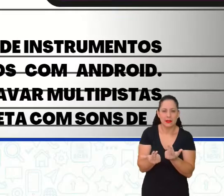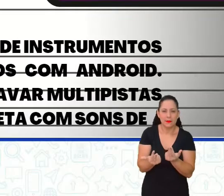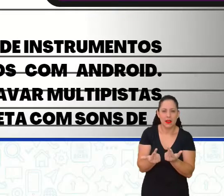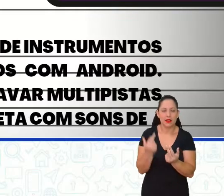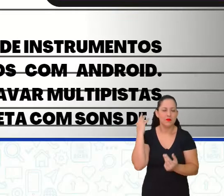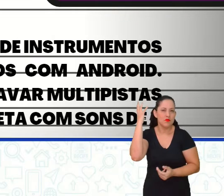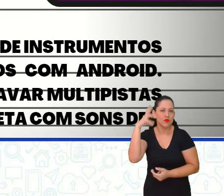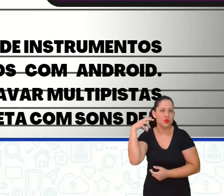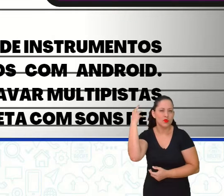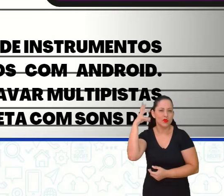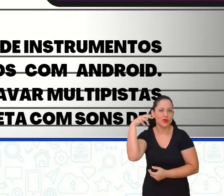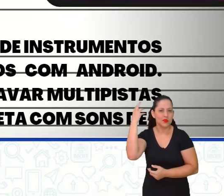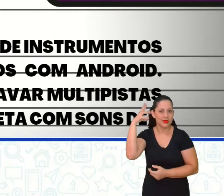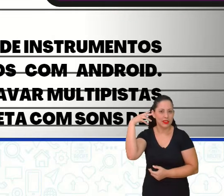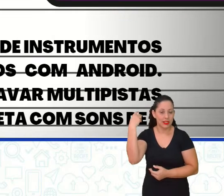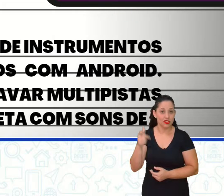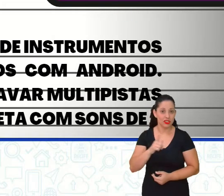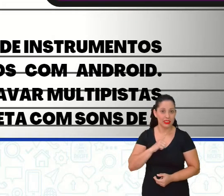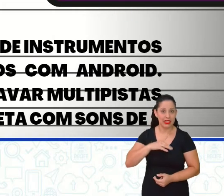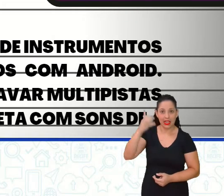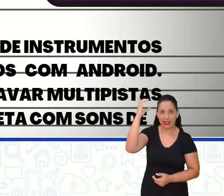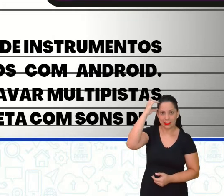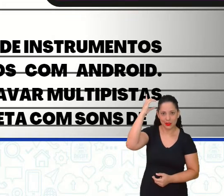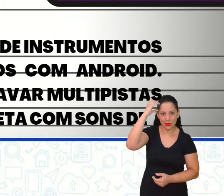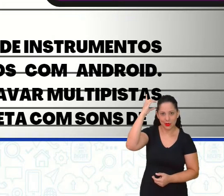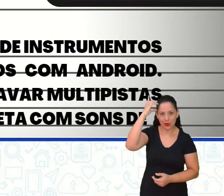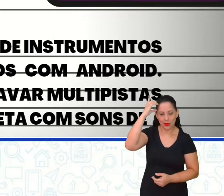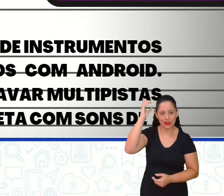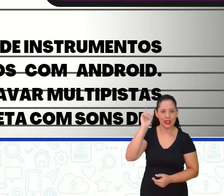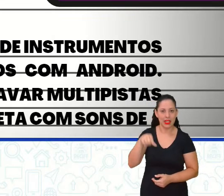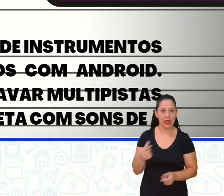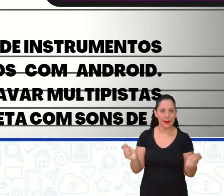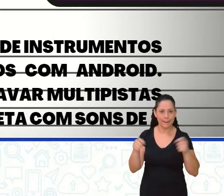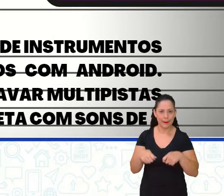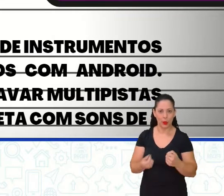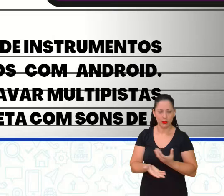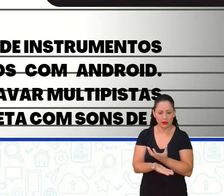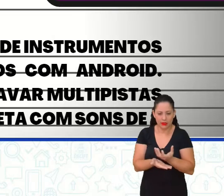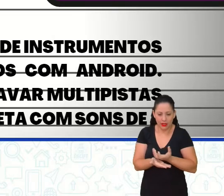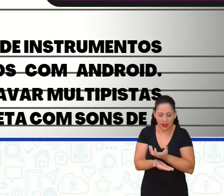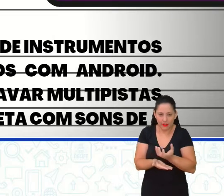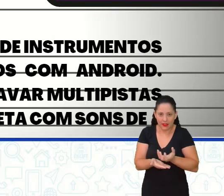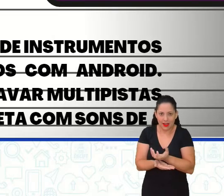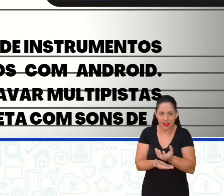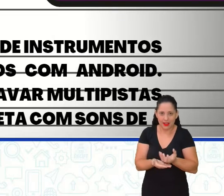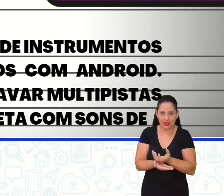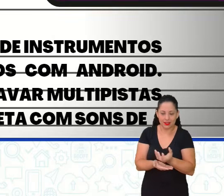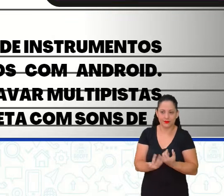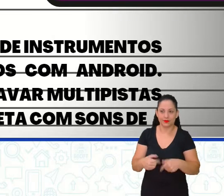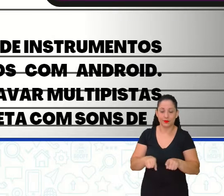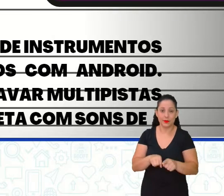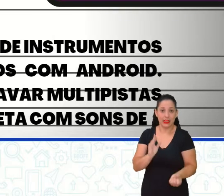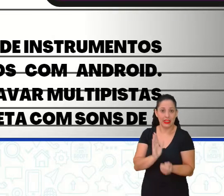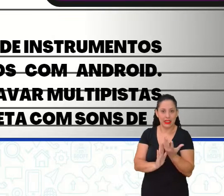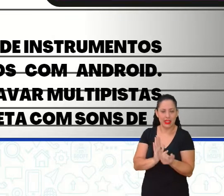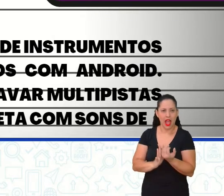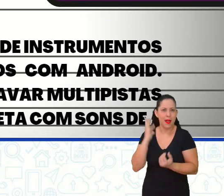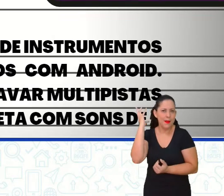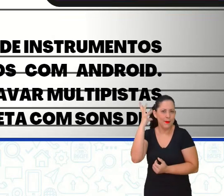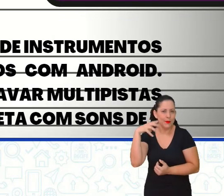musicais para dispositivos com Android, tá? Esse aplicativo ele permite gravar multipistas e criar uma